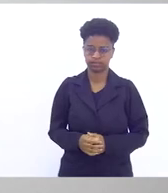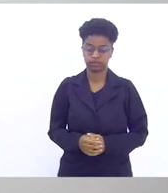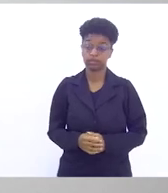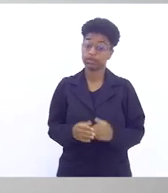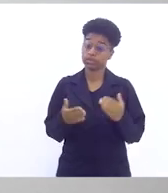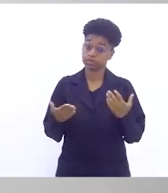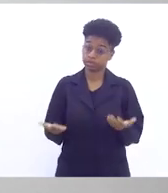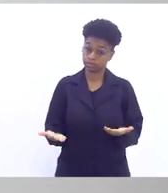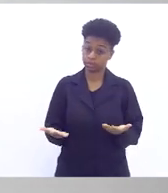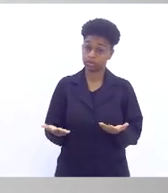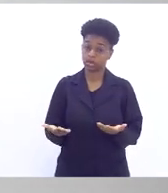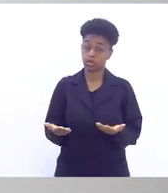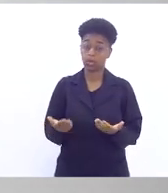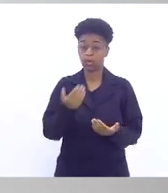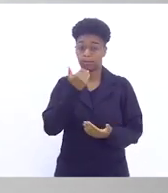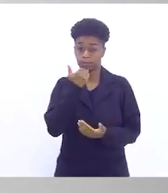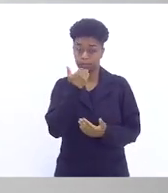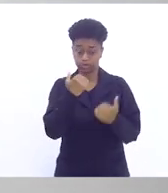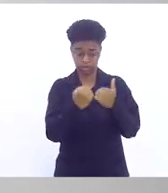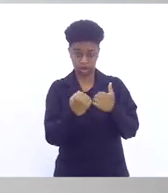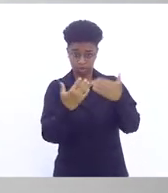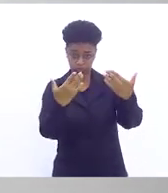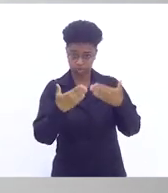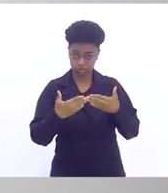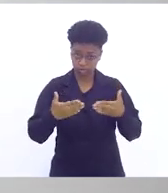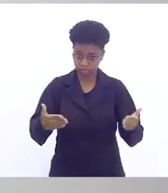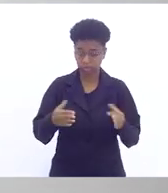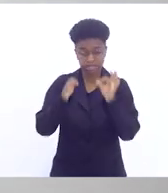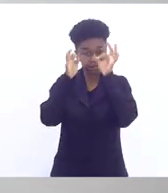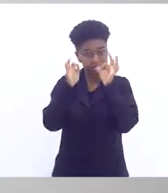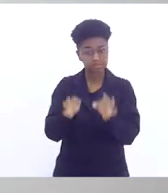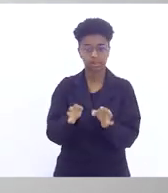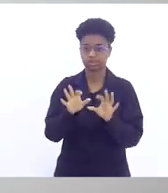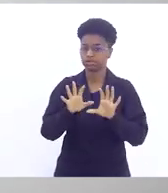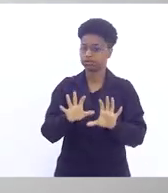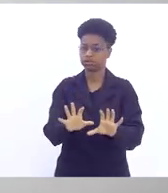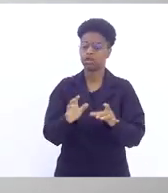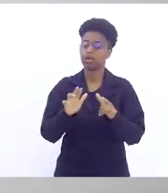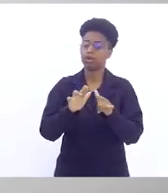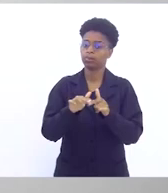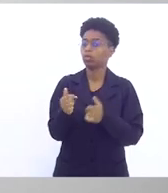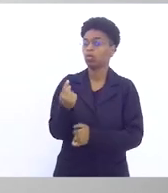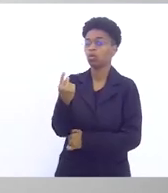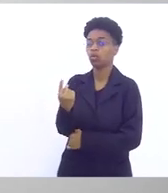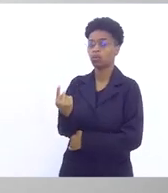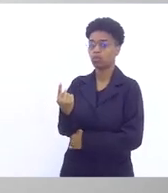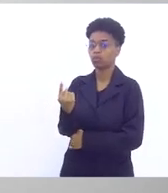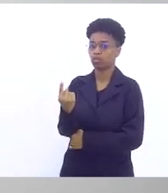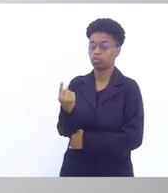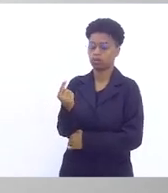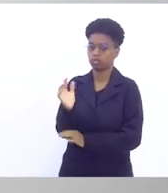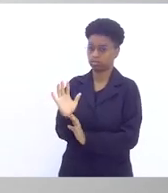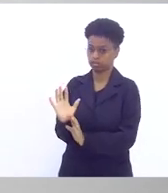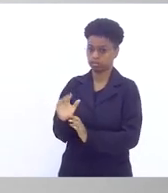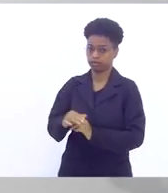é pedido de audiência pública é exatamente deputada Marta Rocha de um para